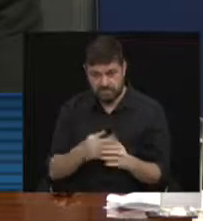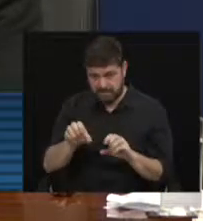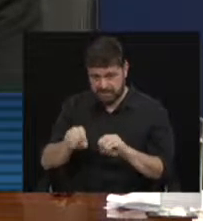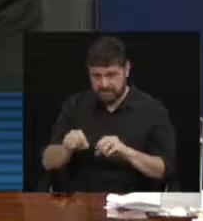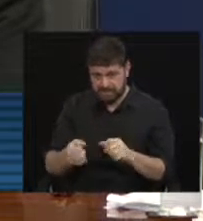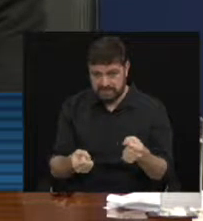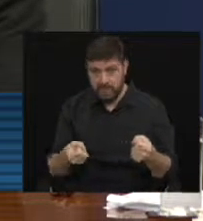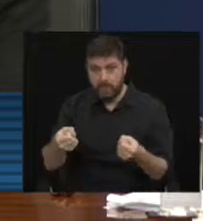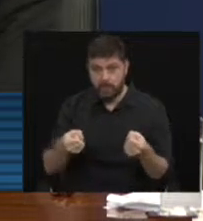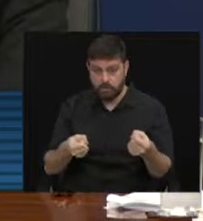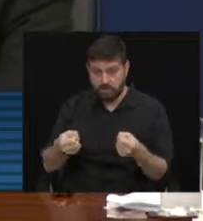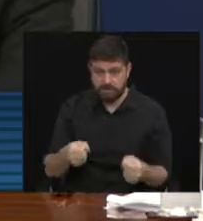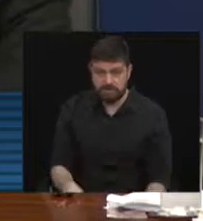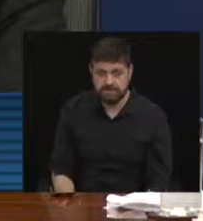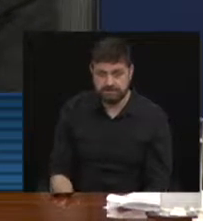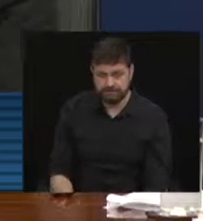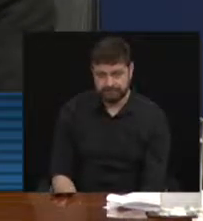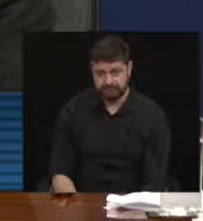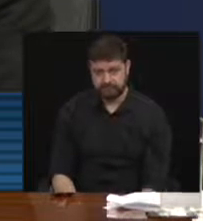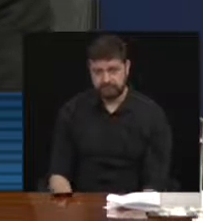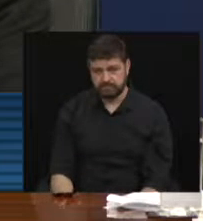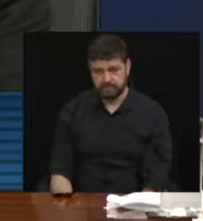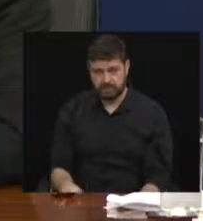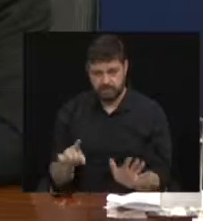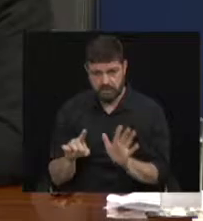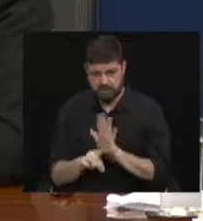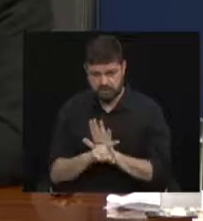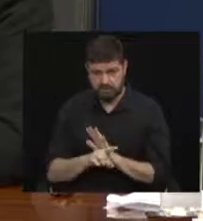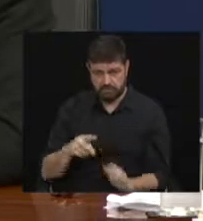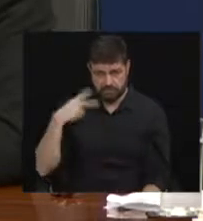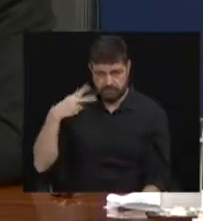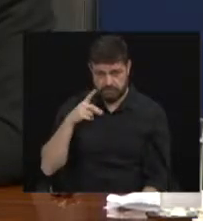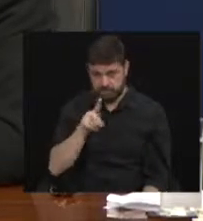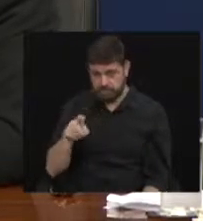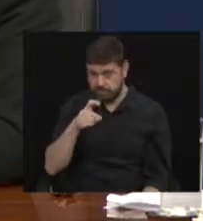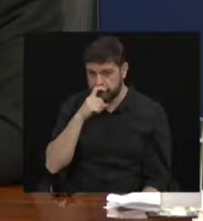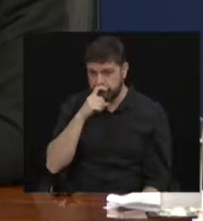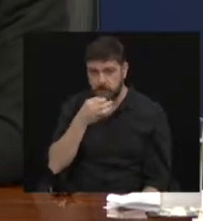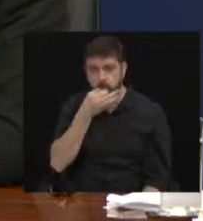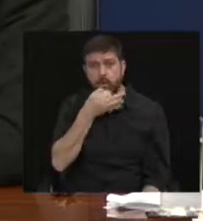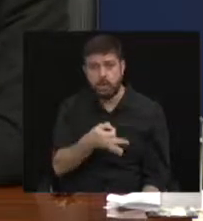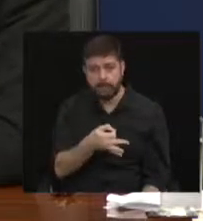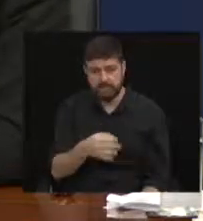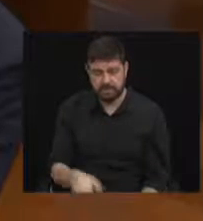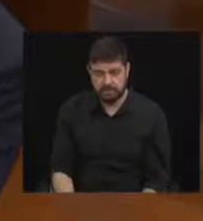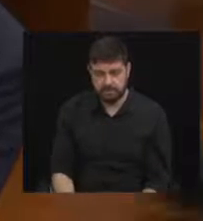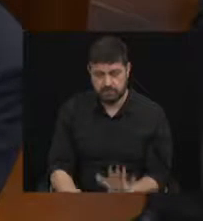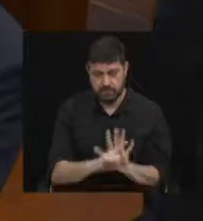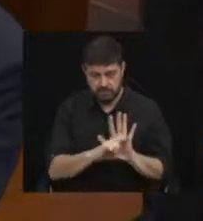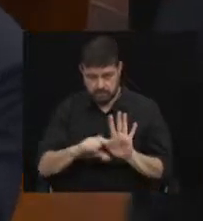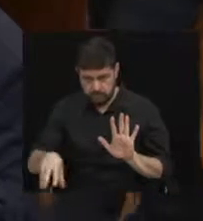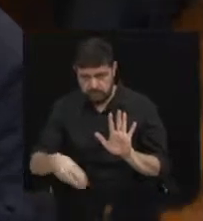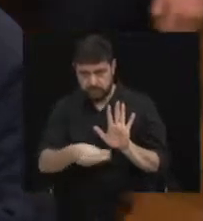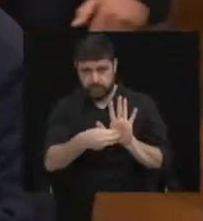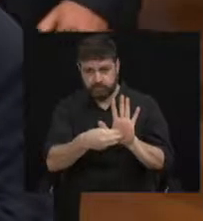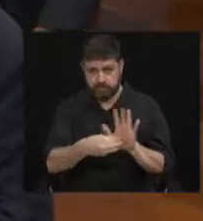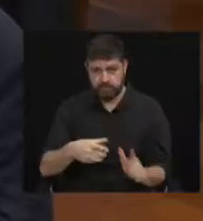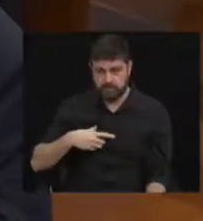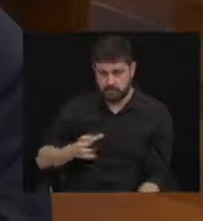Aprovado. Incluído na pauta requerimento de urgência 1978/2016, devidamente aprovado. Item 3, primeira discussão e votação do projeto